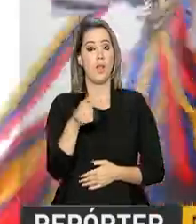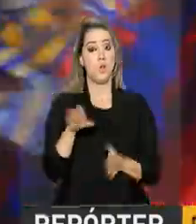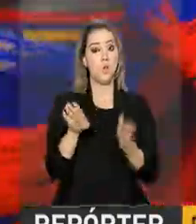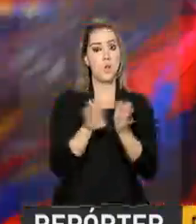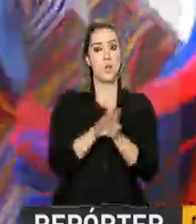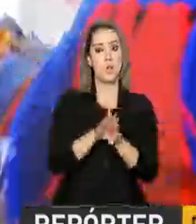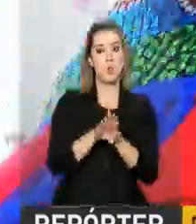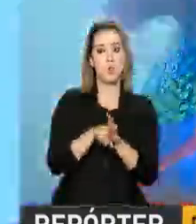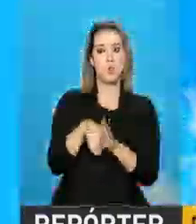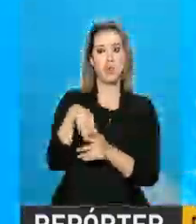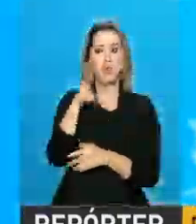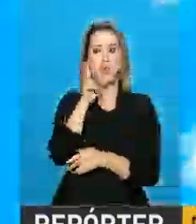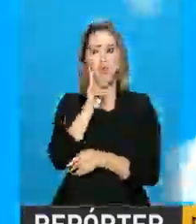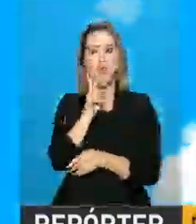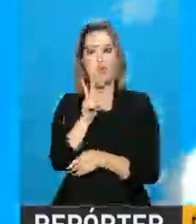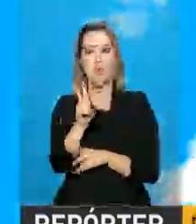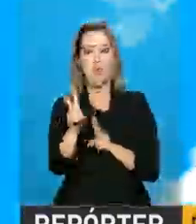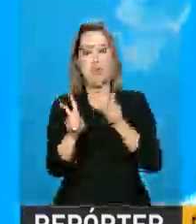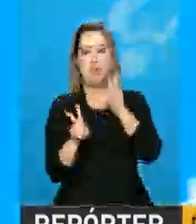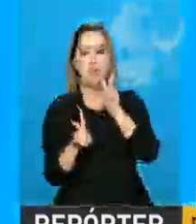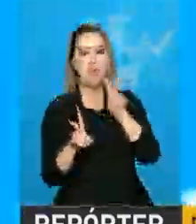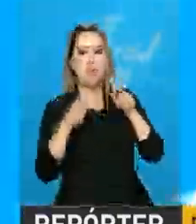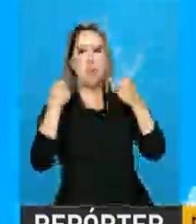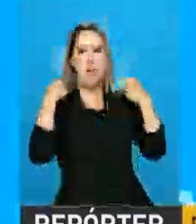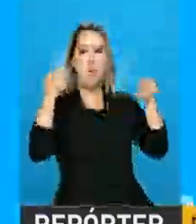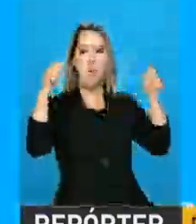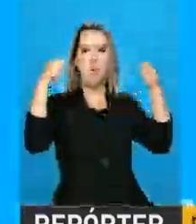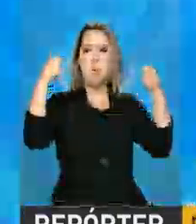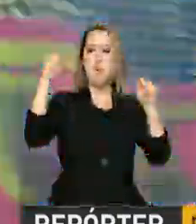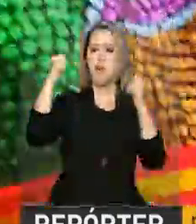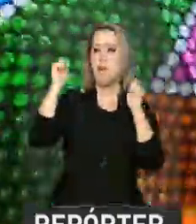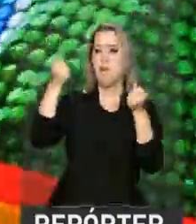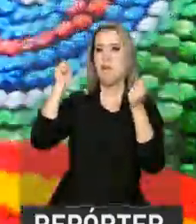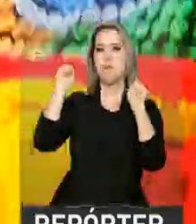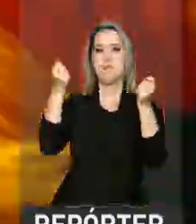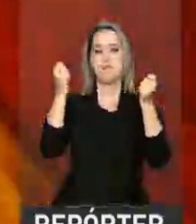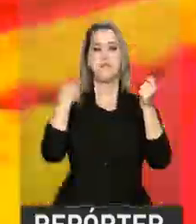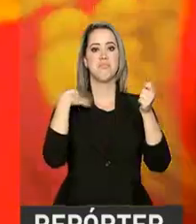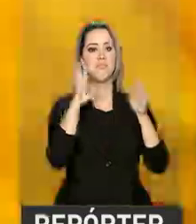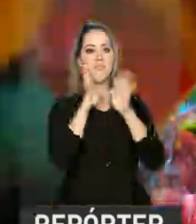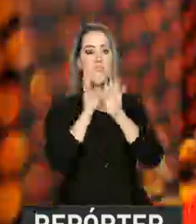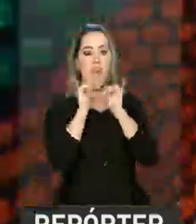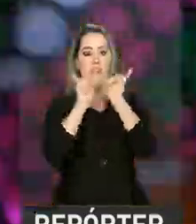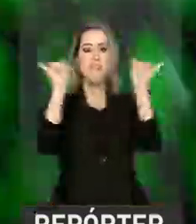chegam despercebidos. O barulho dos chocalhos anuncia a presença.